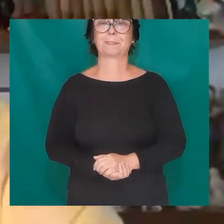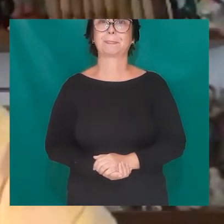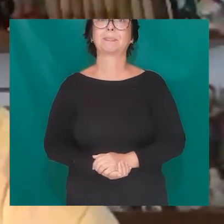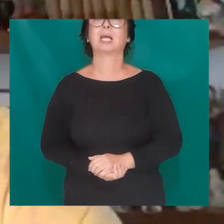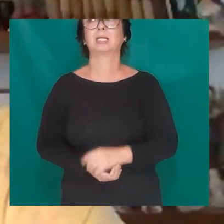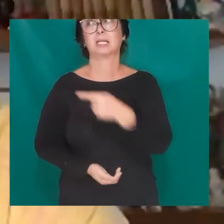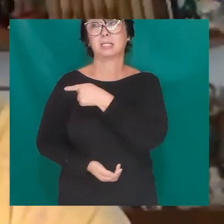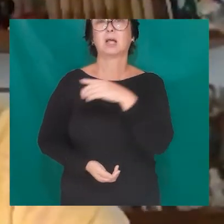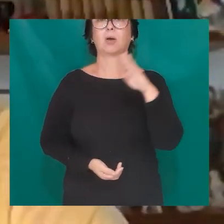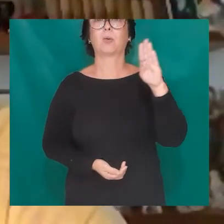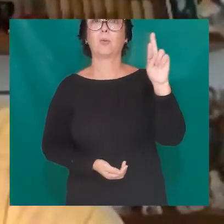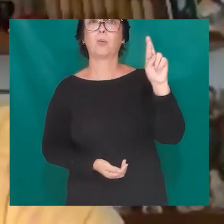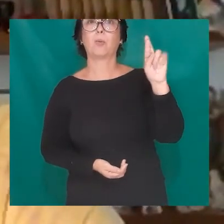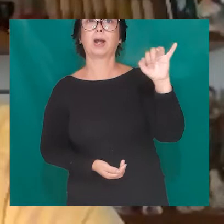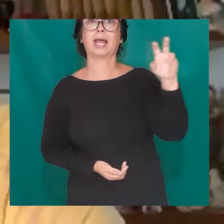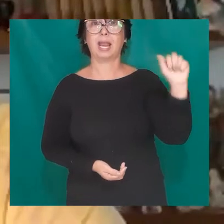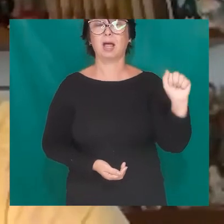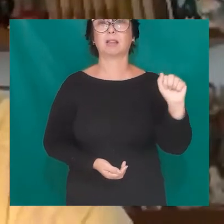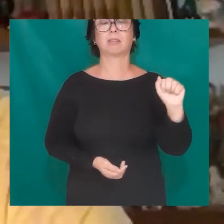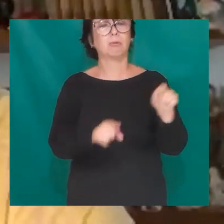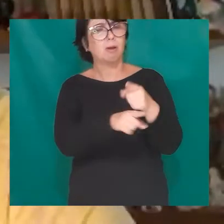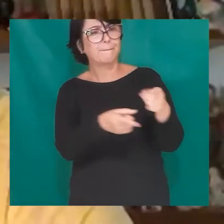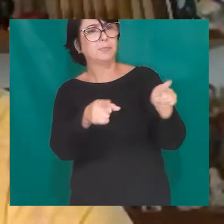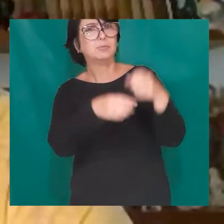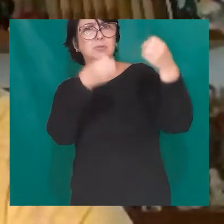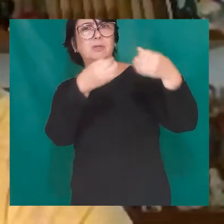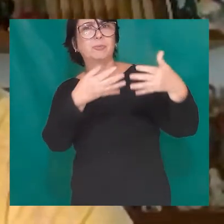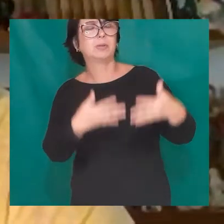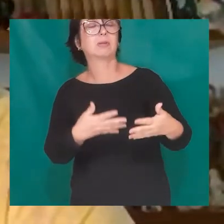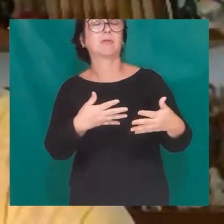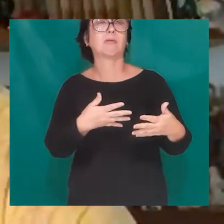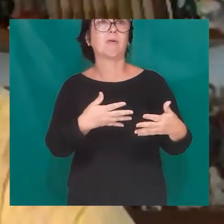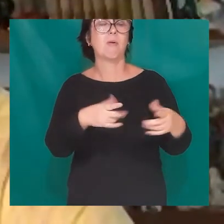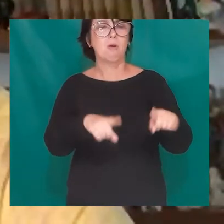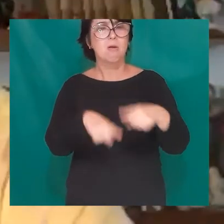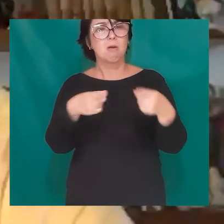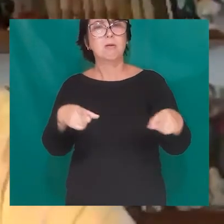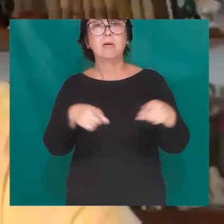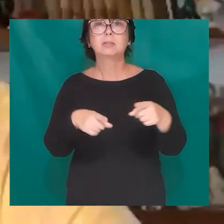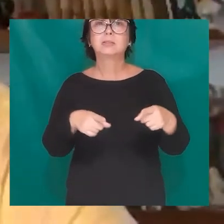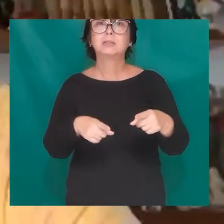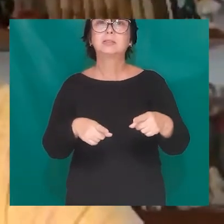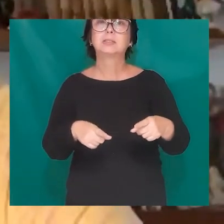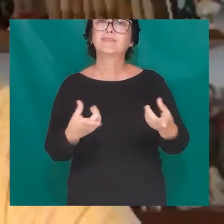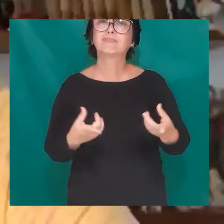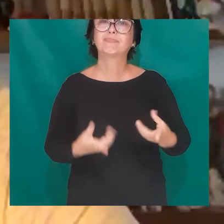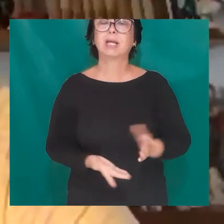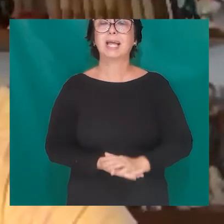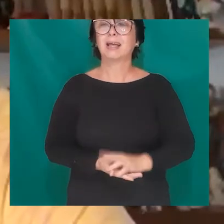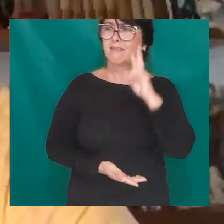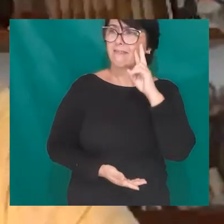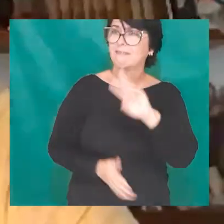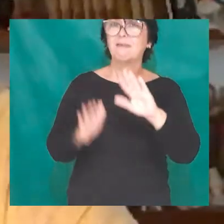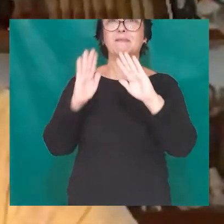né, claramente a música é um instrumento, né, não só de cidadania, mas as crianças vão